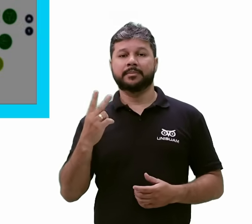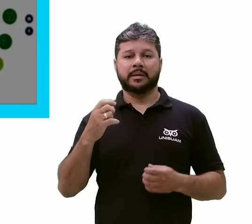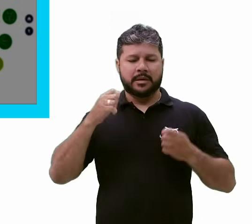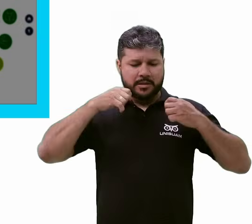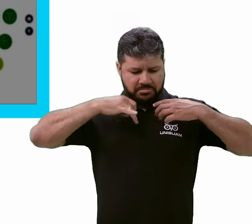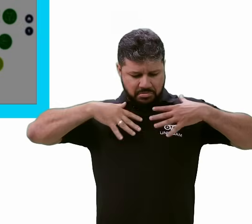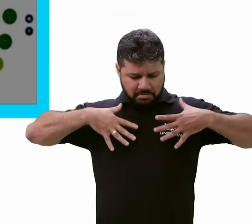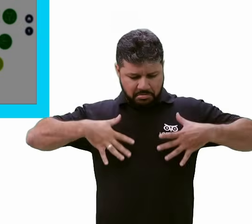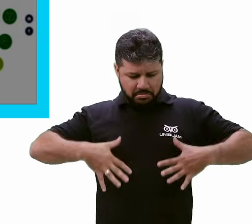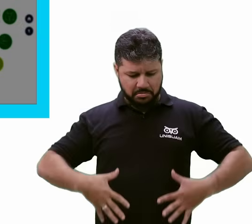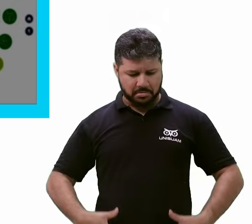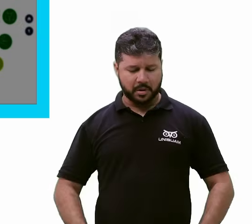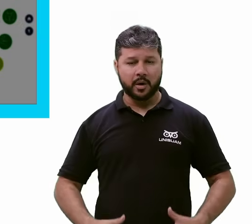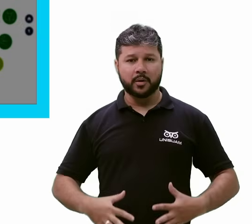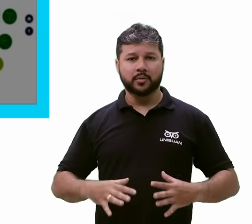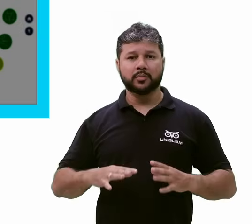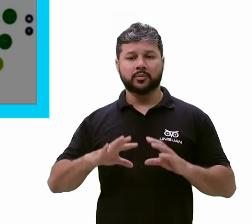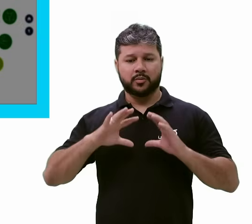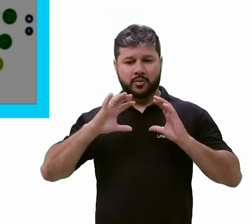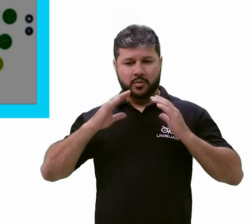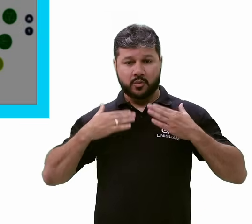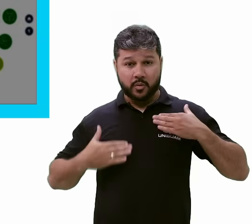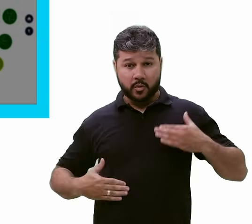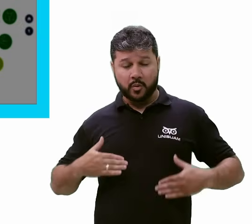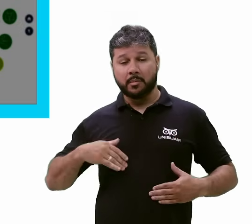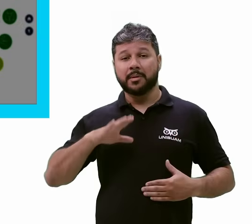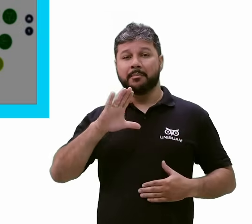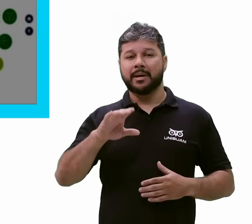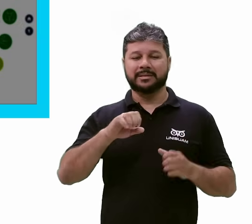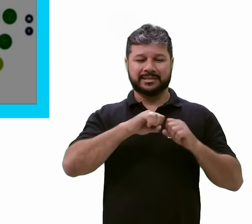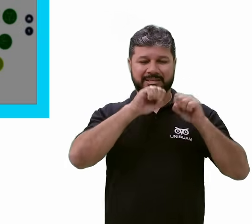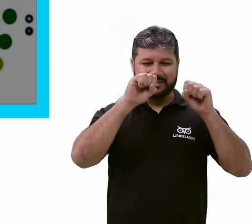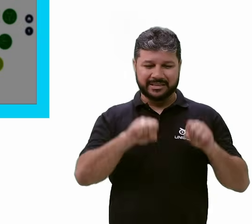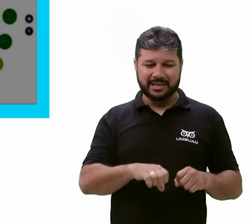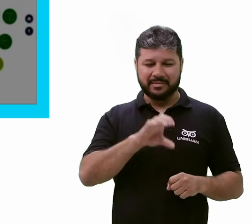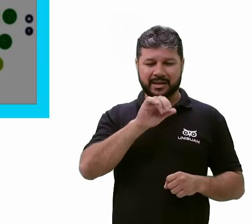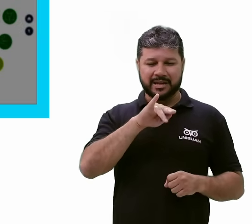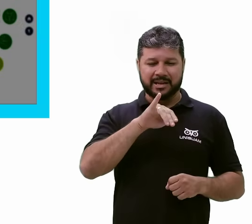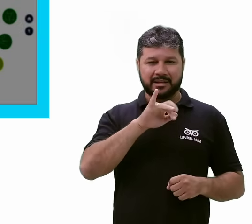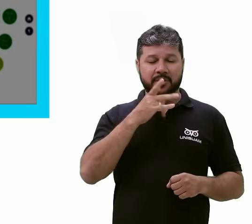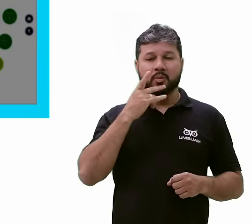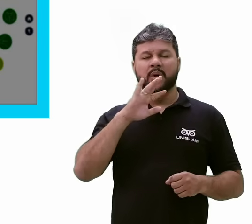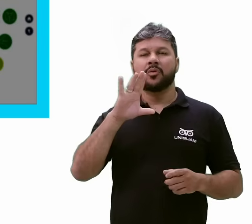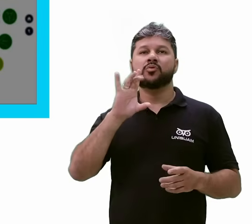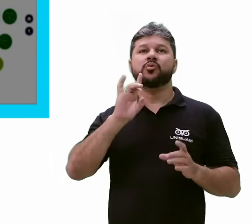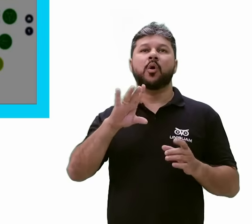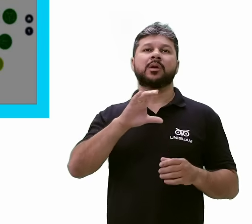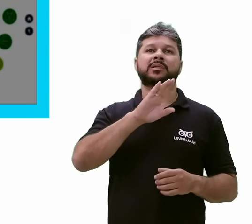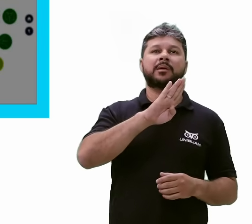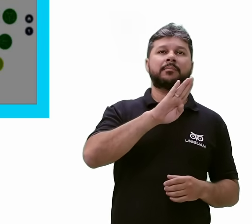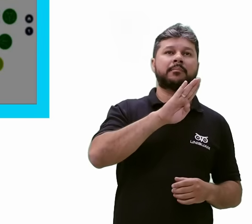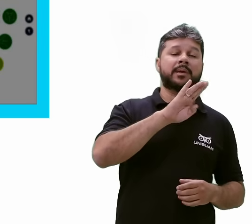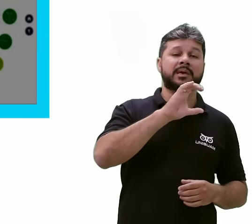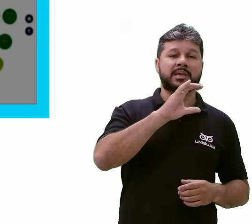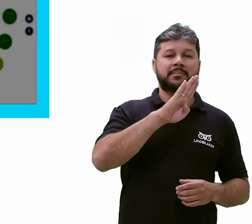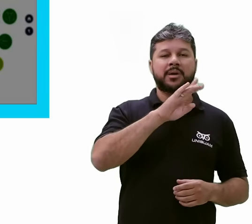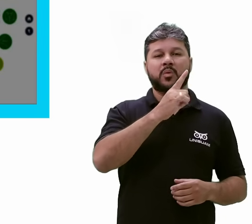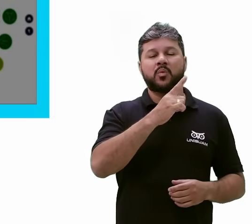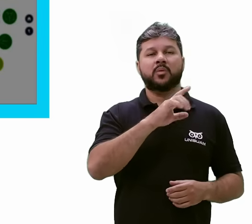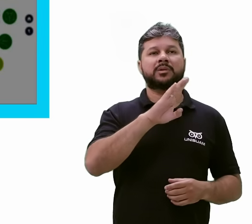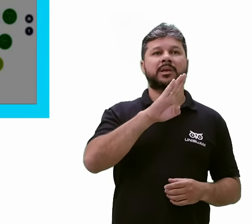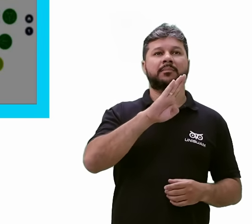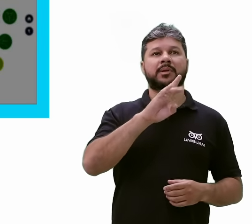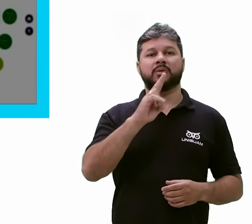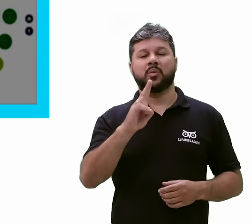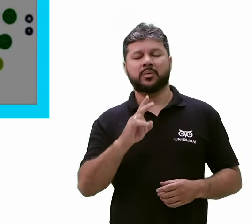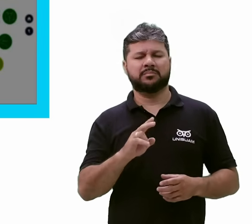por todo o organismo. Mas, gente, o sistema endocannabinoide, ele não é só sobre CB1 e CB2, tá? Nós temos